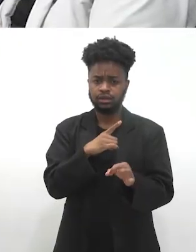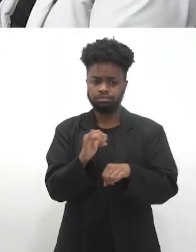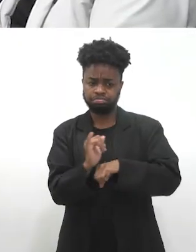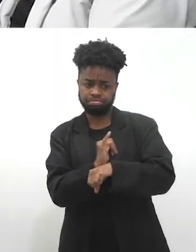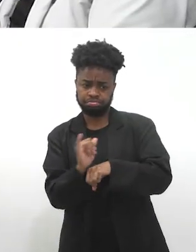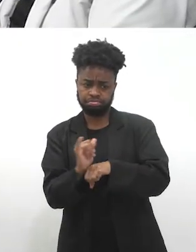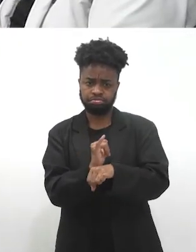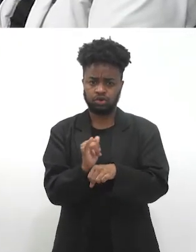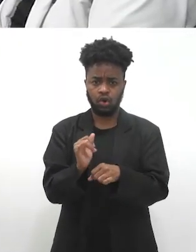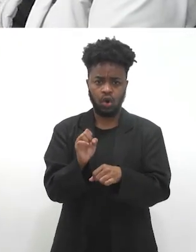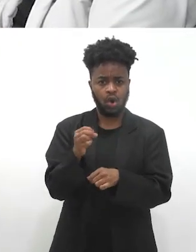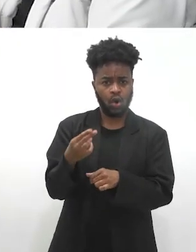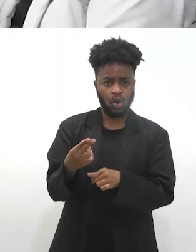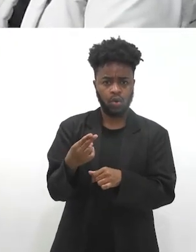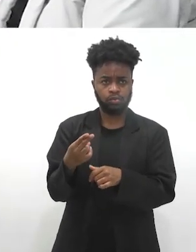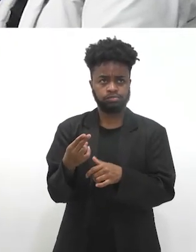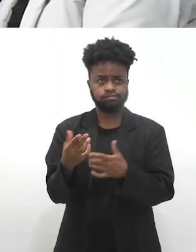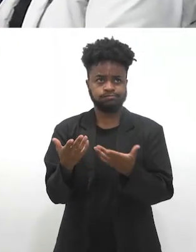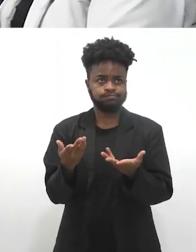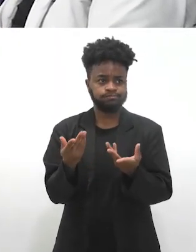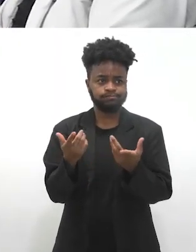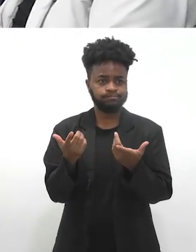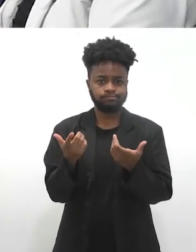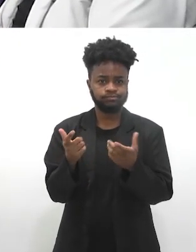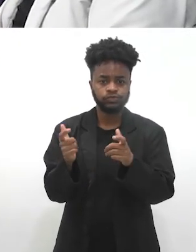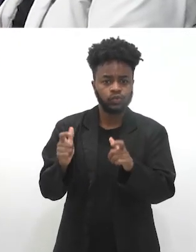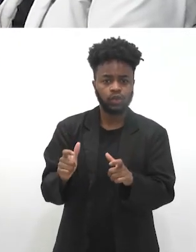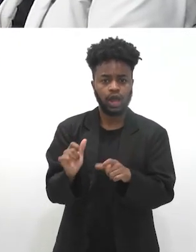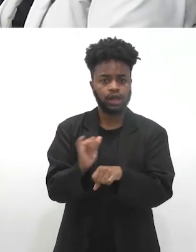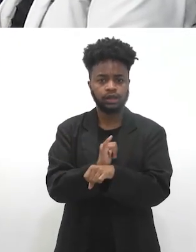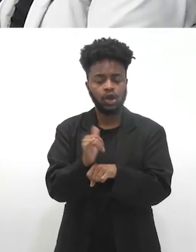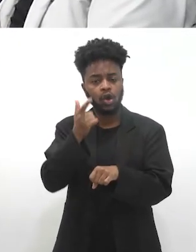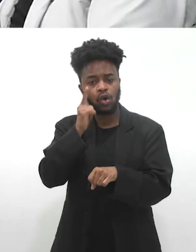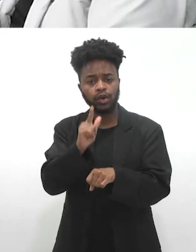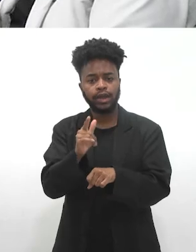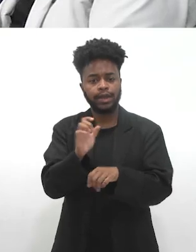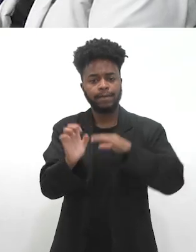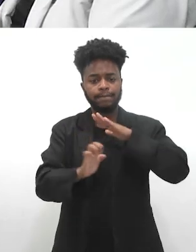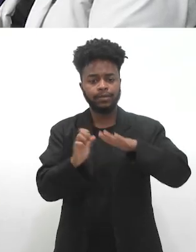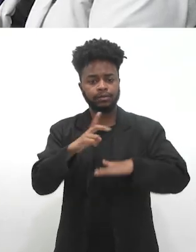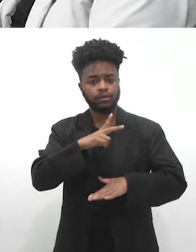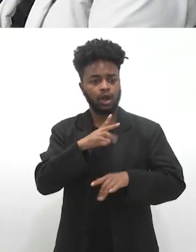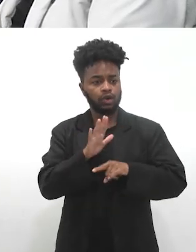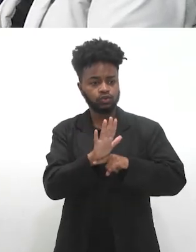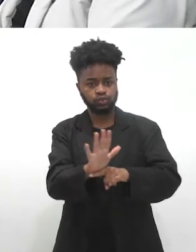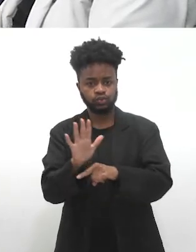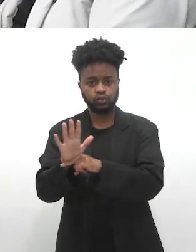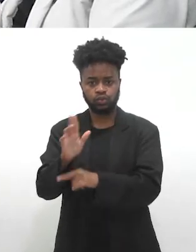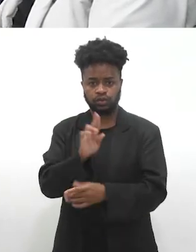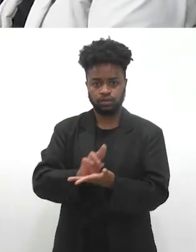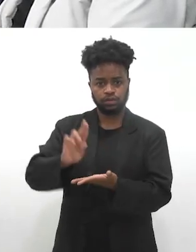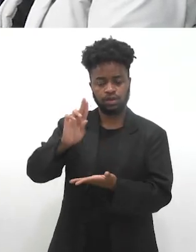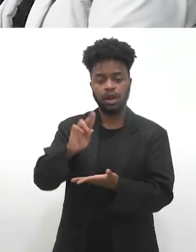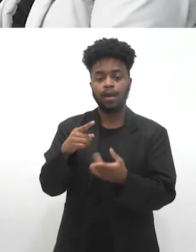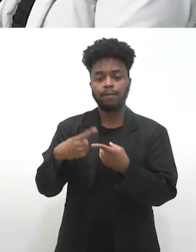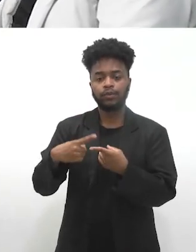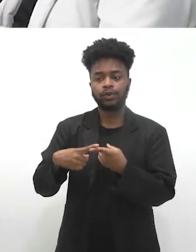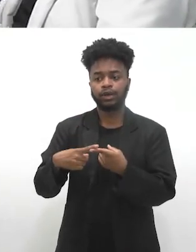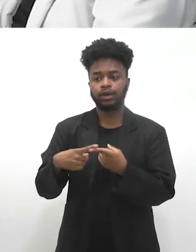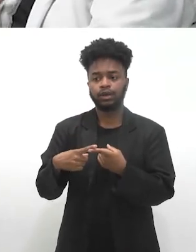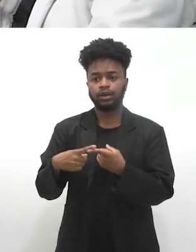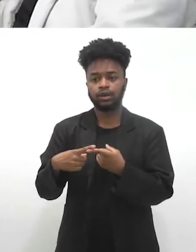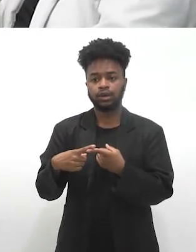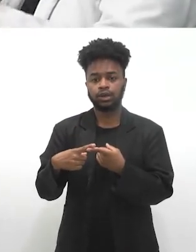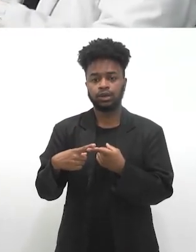alguma maneira, algum mecanismo que possa ter contribuição de empresas privadas nas universidades por